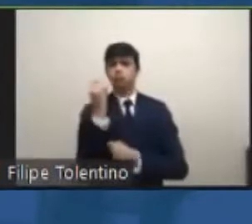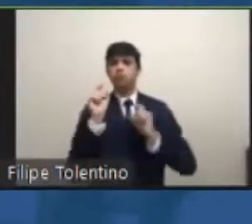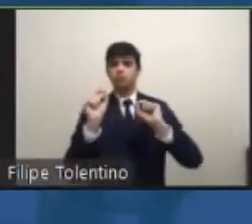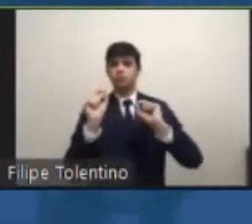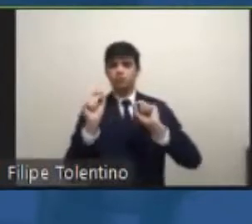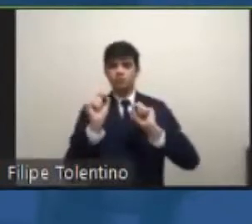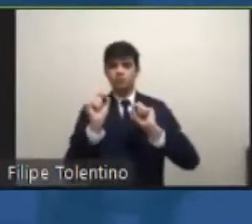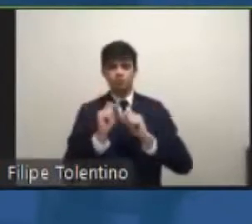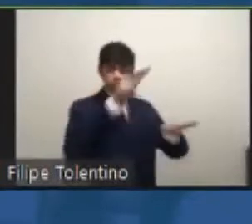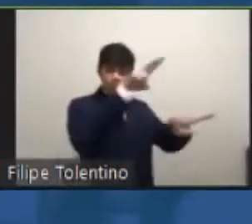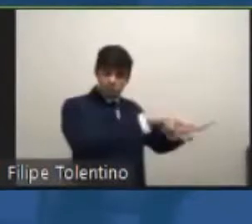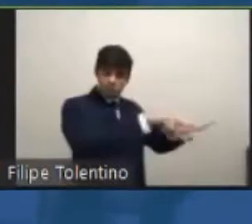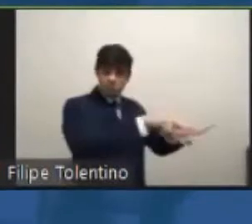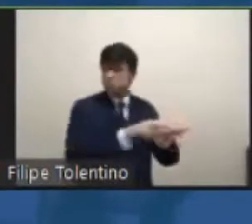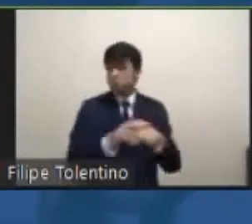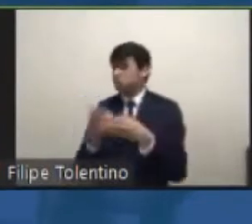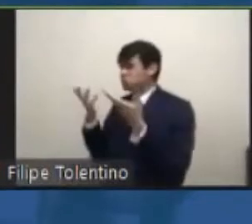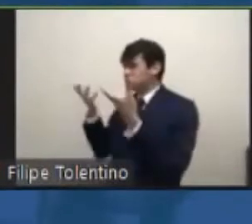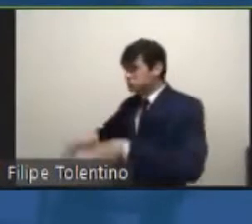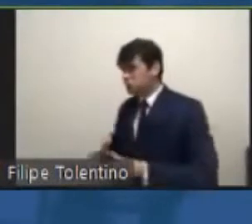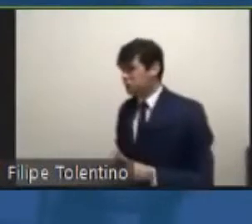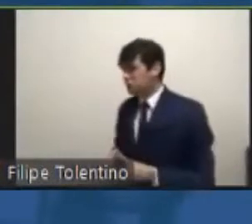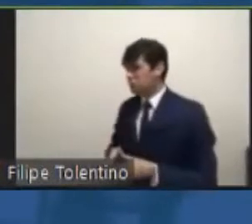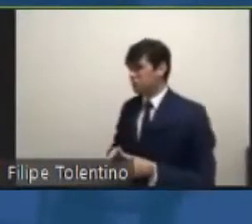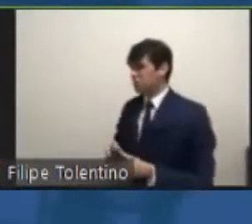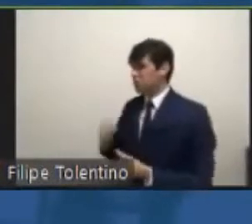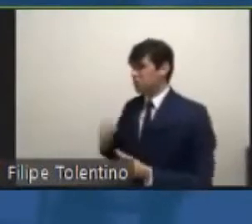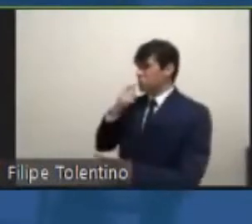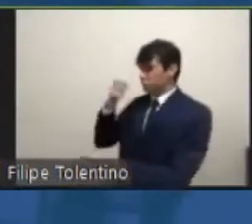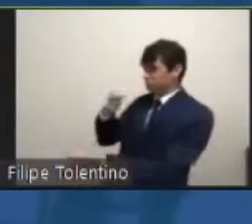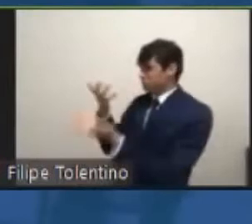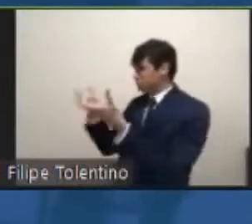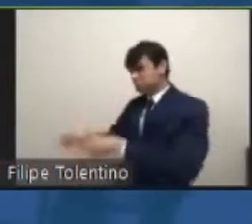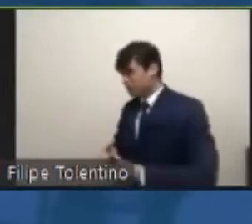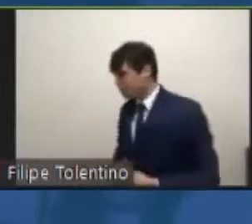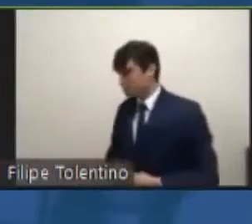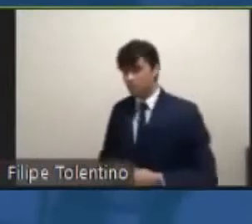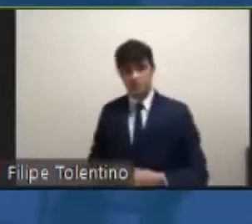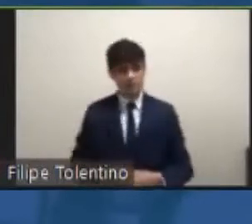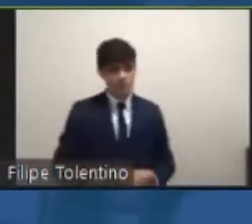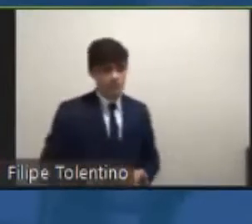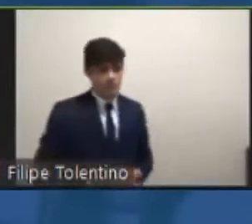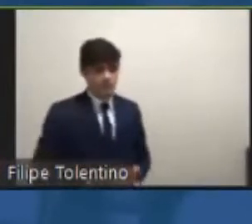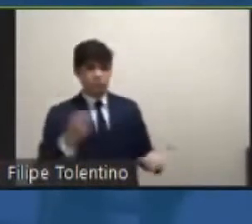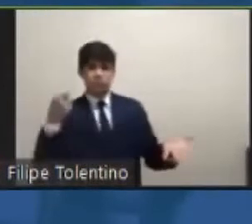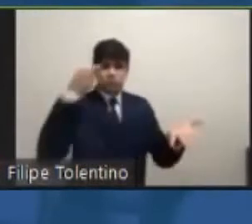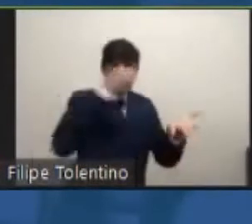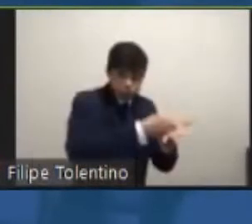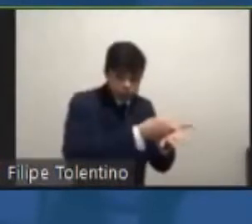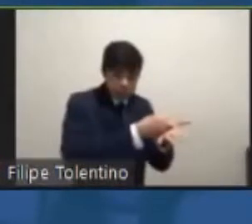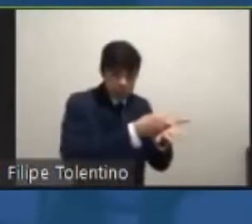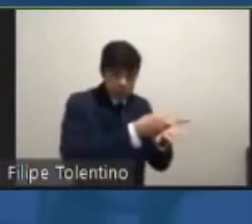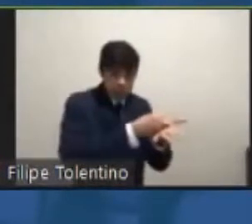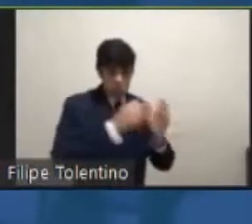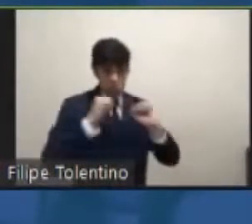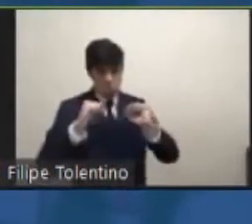paciente quando se lhe tenta impor um tratamento que pode gerar risco para ele. E por que a transfusão de sangue, especificamente,